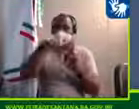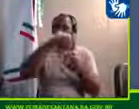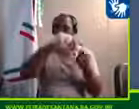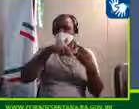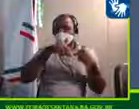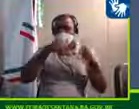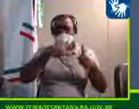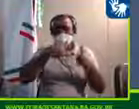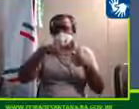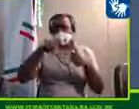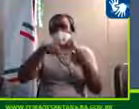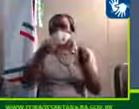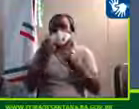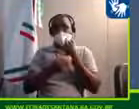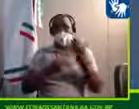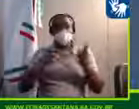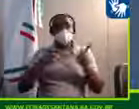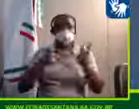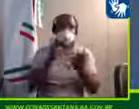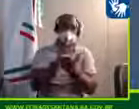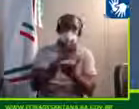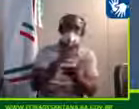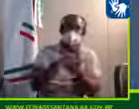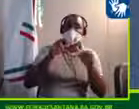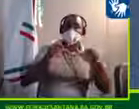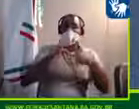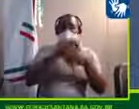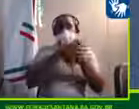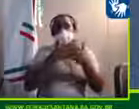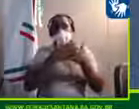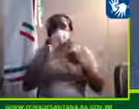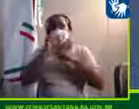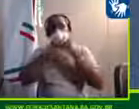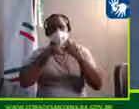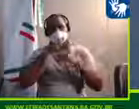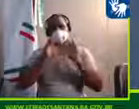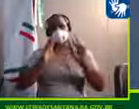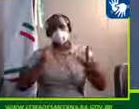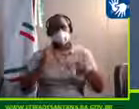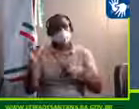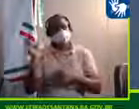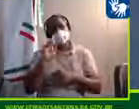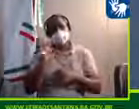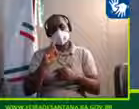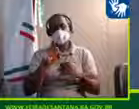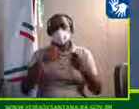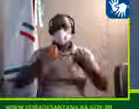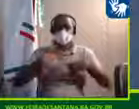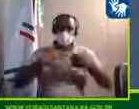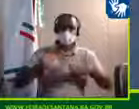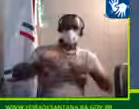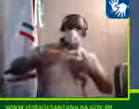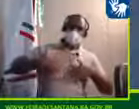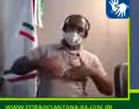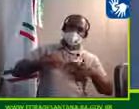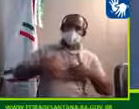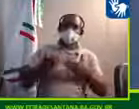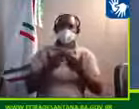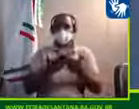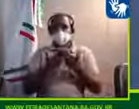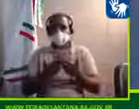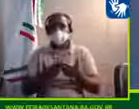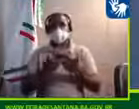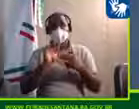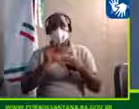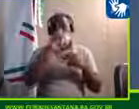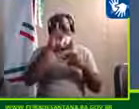continua sendo, e é impossível que essa cidade mude esse perfil de uma hora para outra. Quantidade de casos de